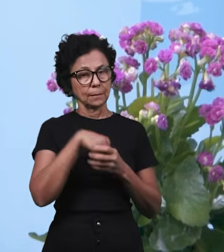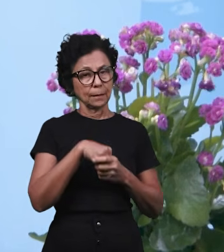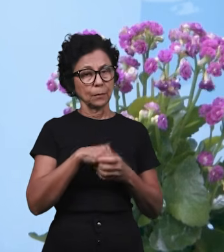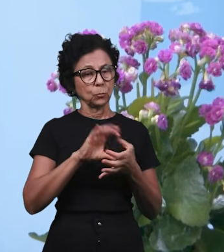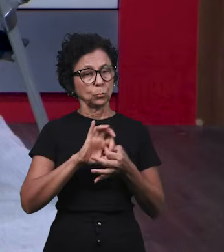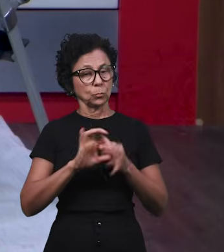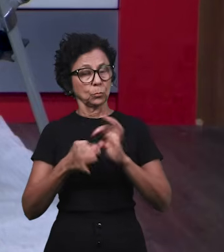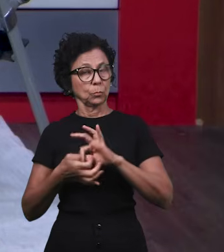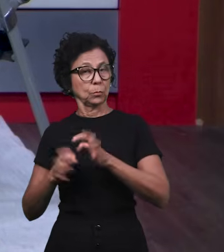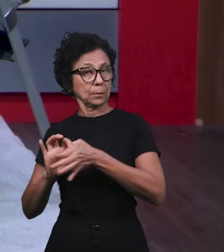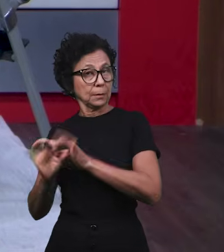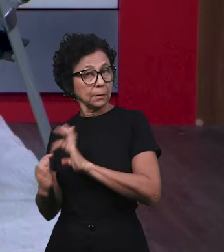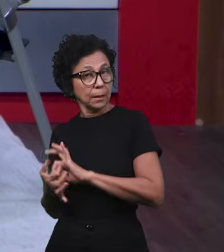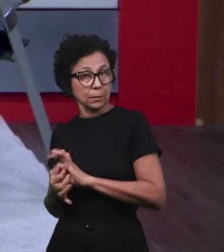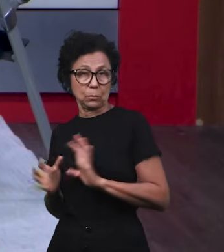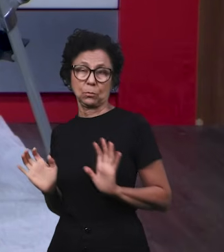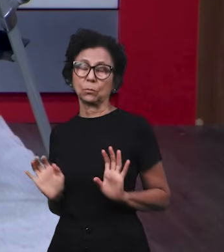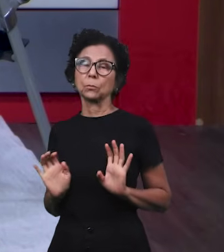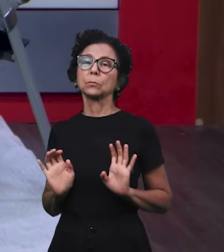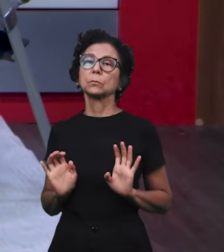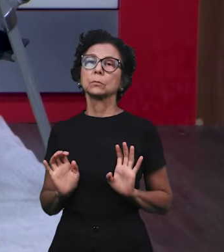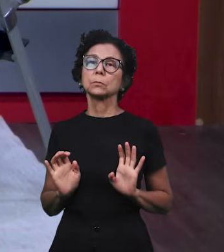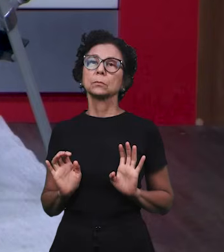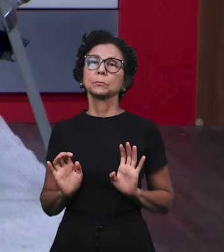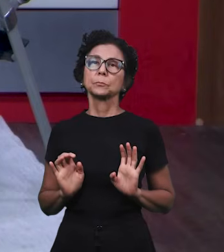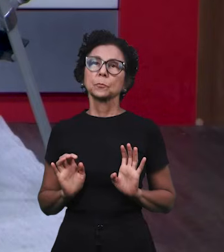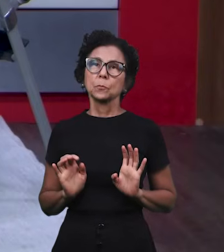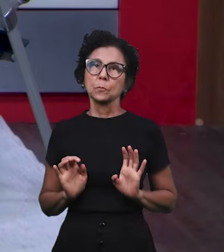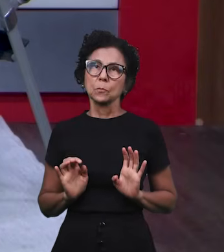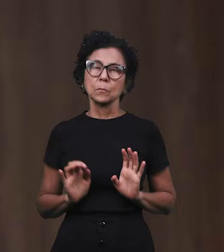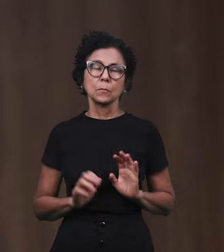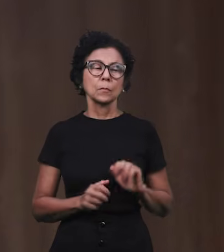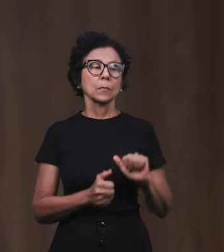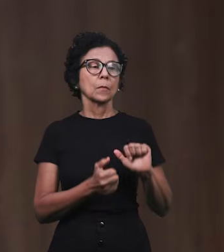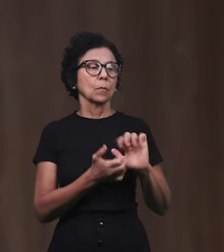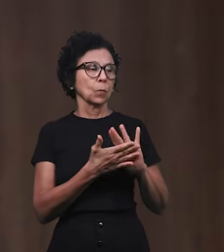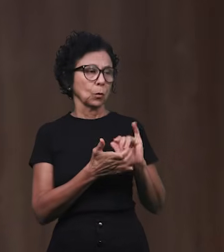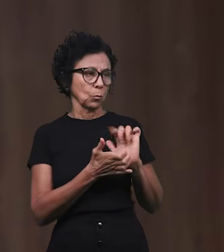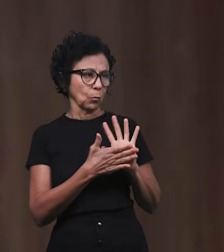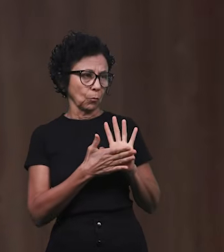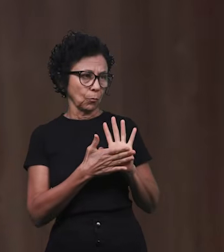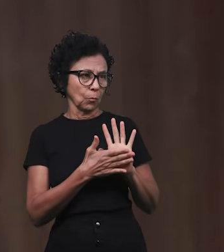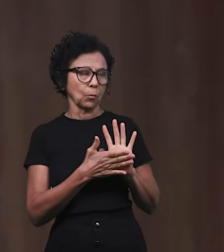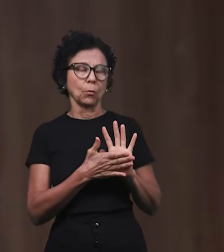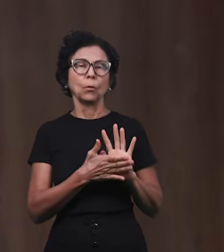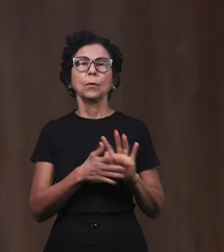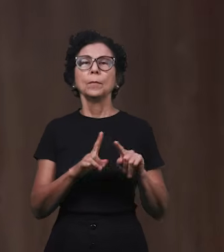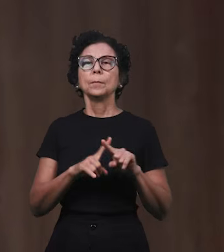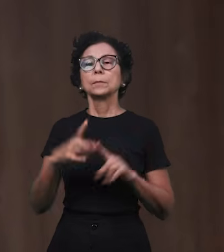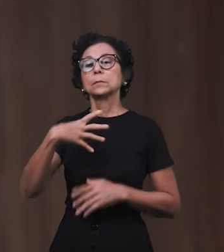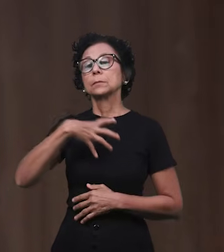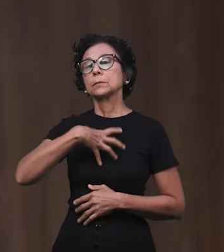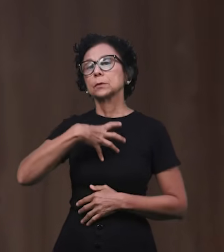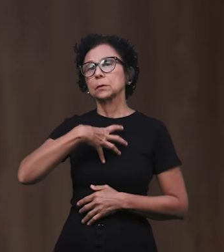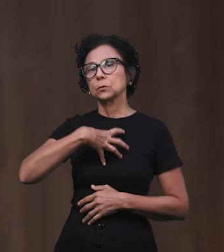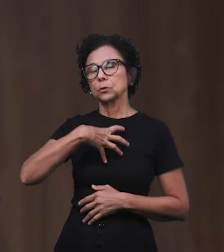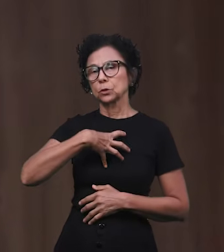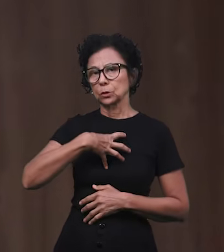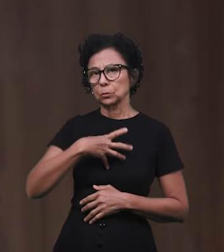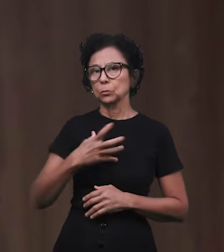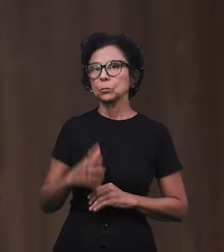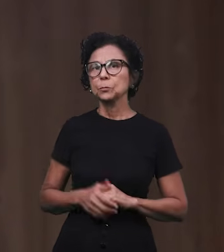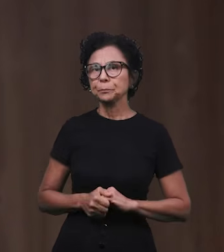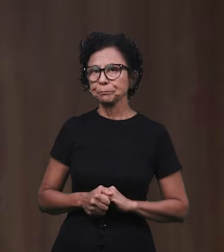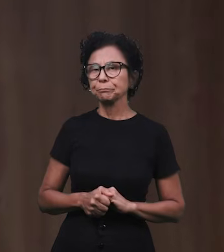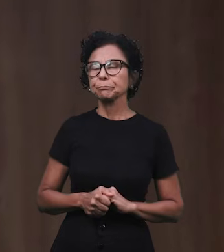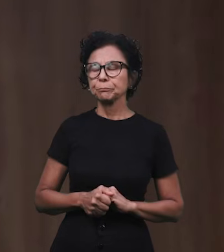Não pode sair do que está sendo dito, Isso, né? É o que nós falamos. É um novo texto, mas trazendo todo o sentido daquilo que está sendo explicado